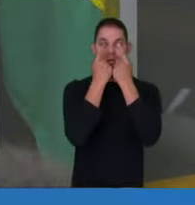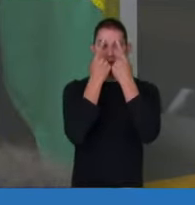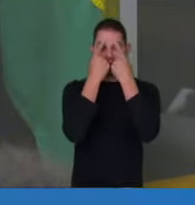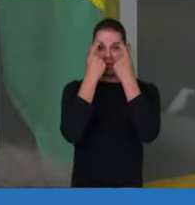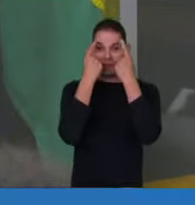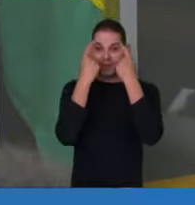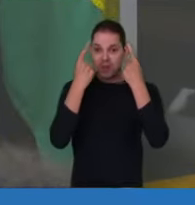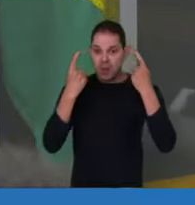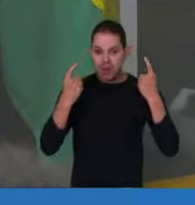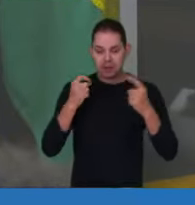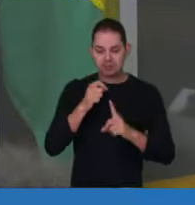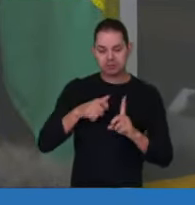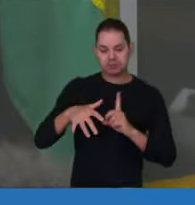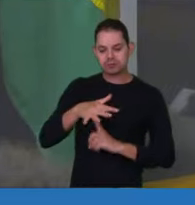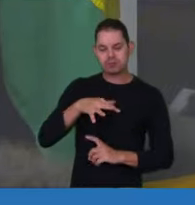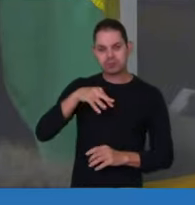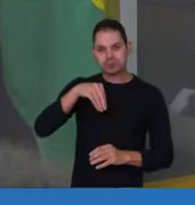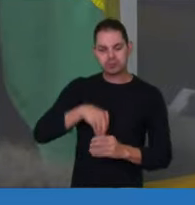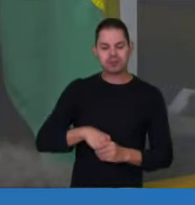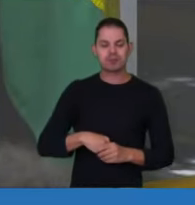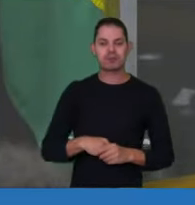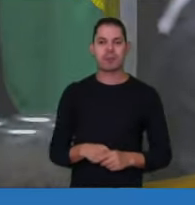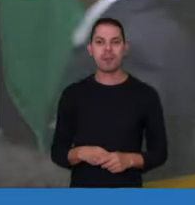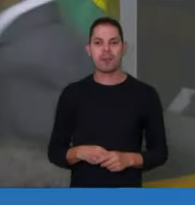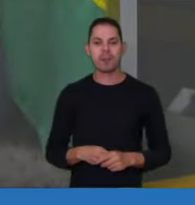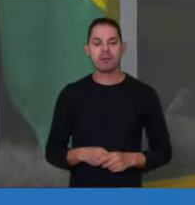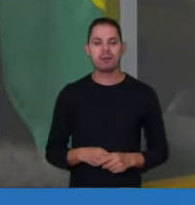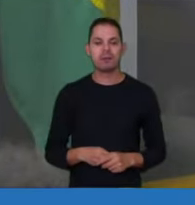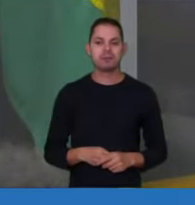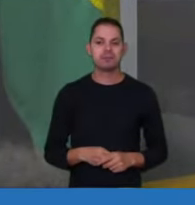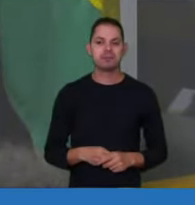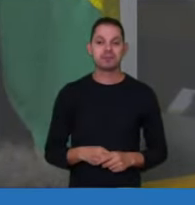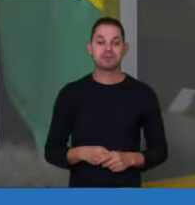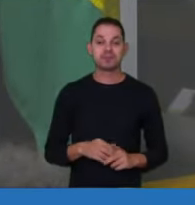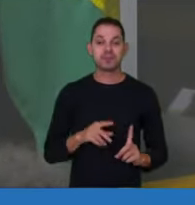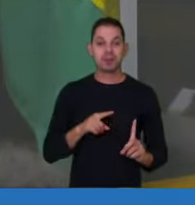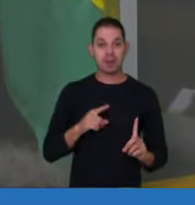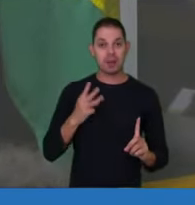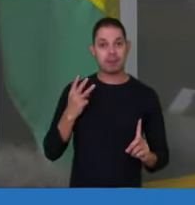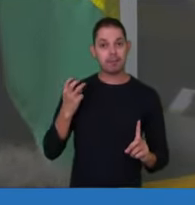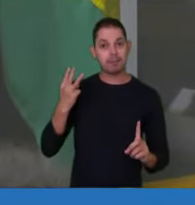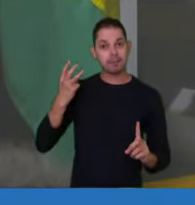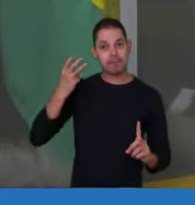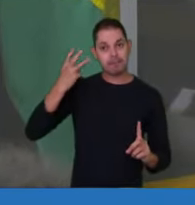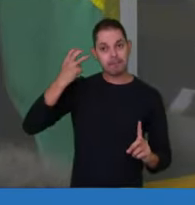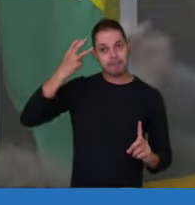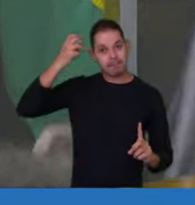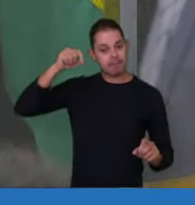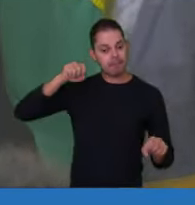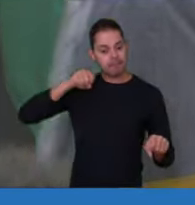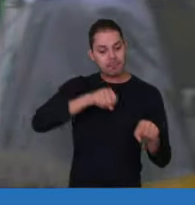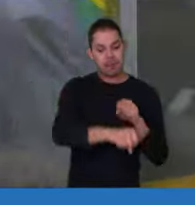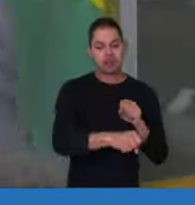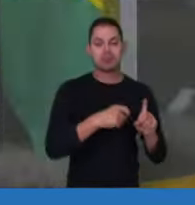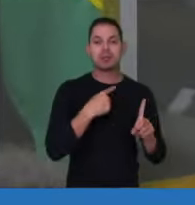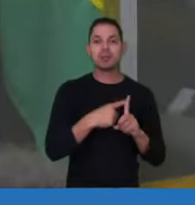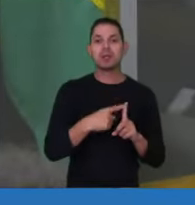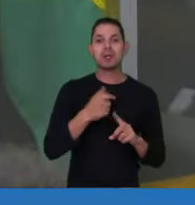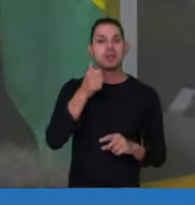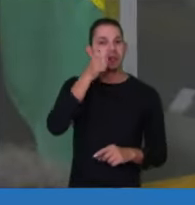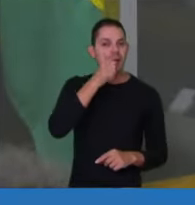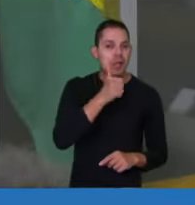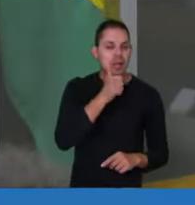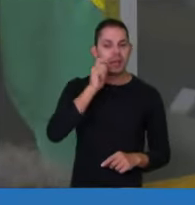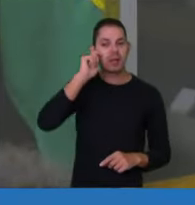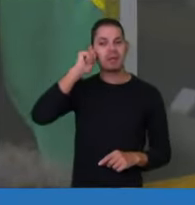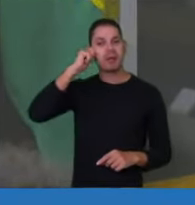na sociedade e na estrutura de Estado brasileiro. Marielle foi morta porque era uma mulher negra